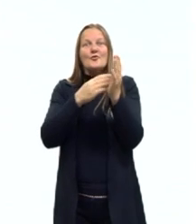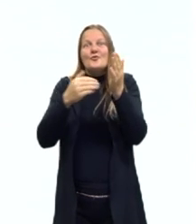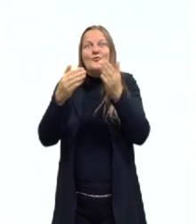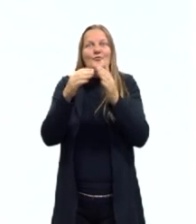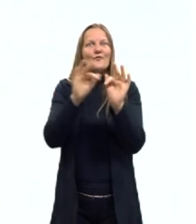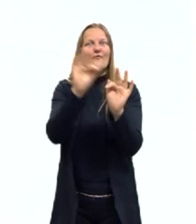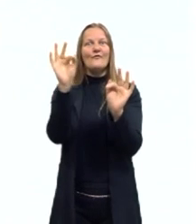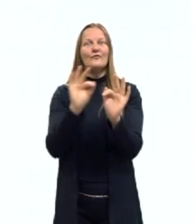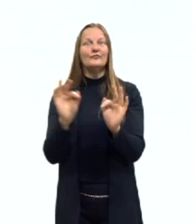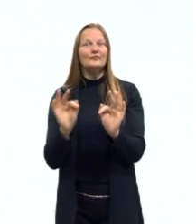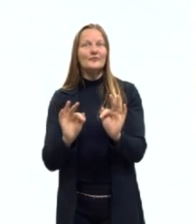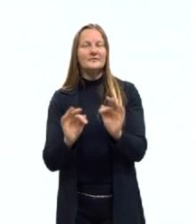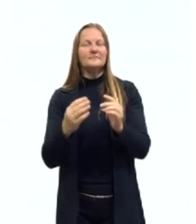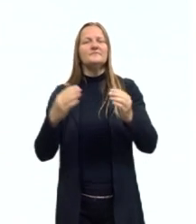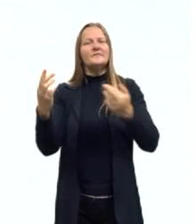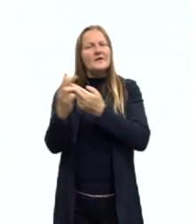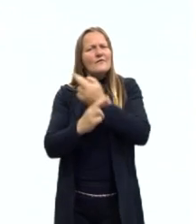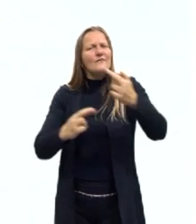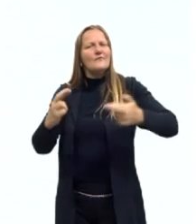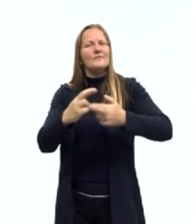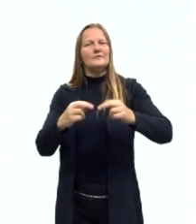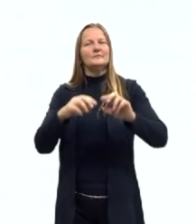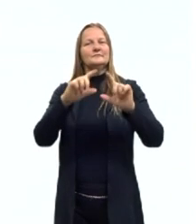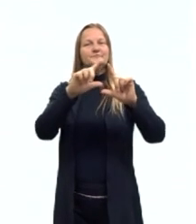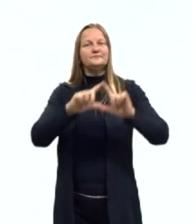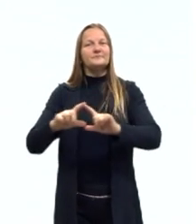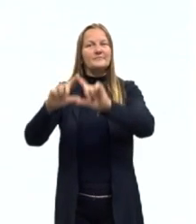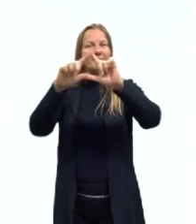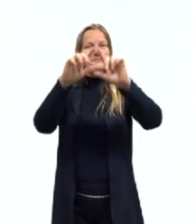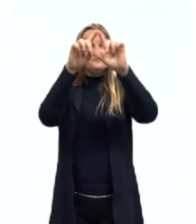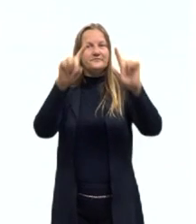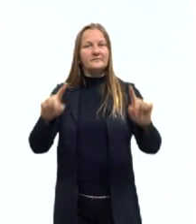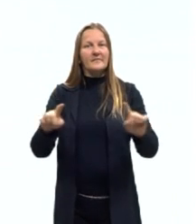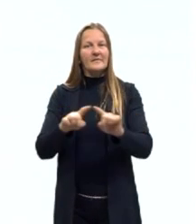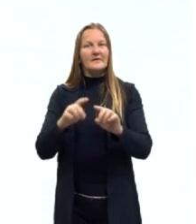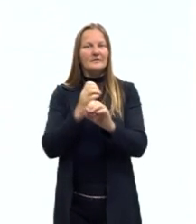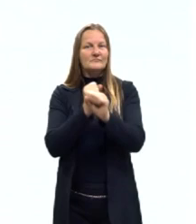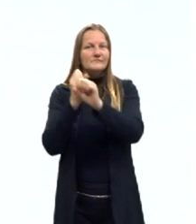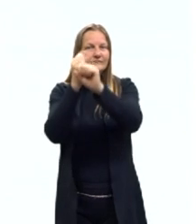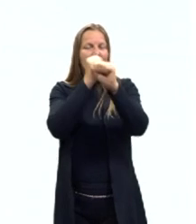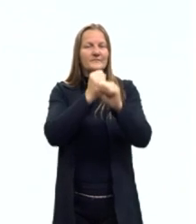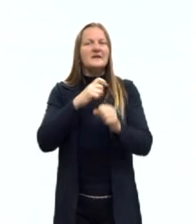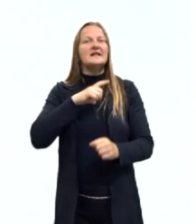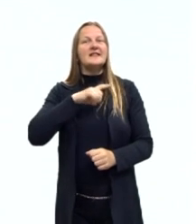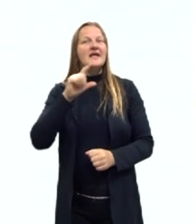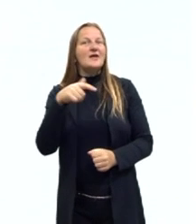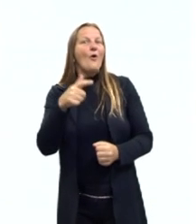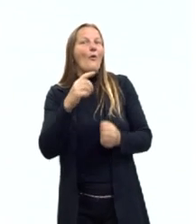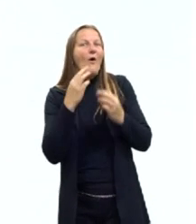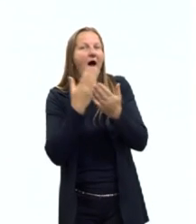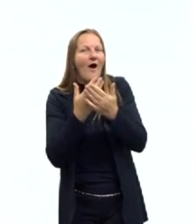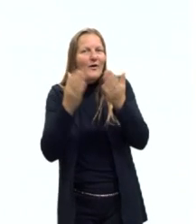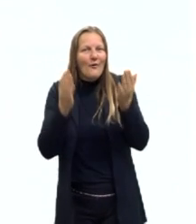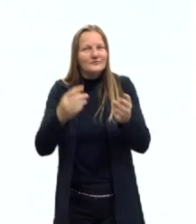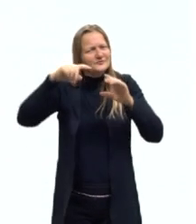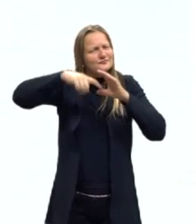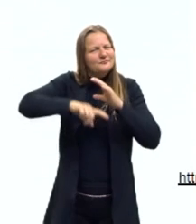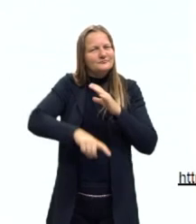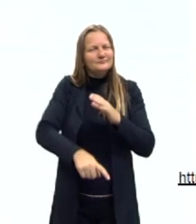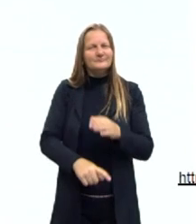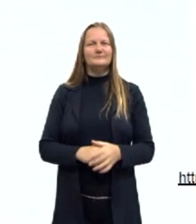é o tema da nossa sala de hoje e vou responder para vocês então ao longo da nossa aula se existem esse tipo de função